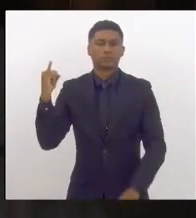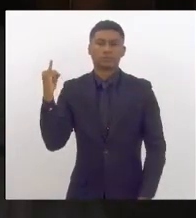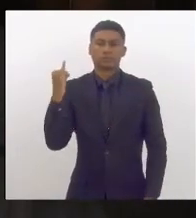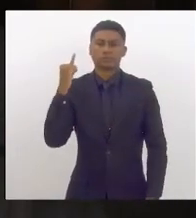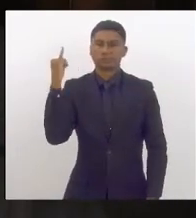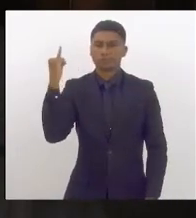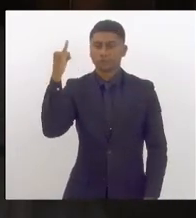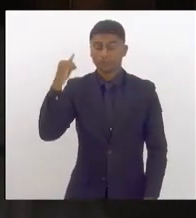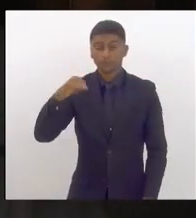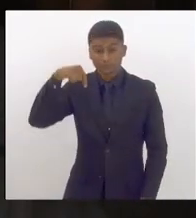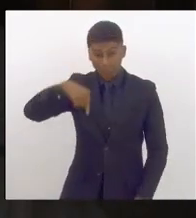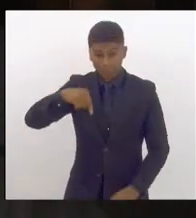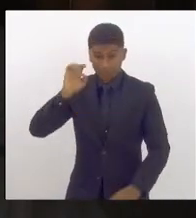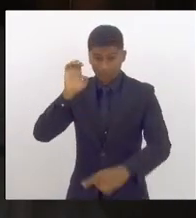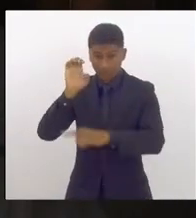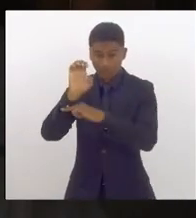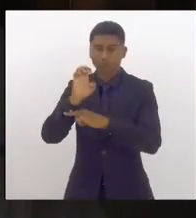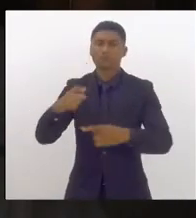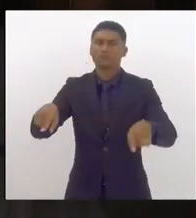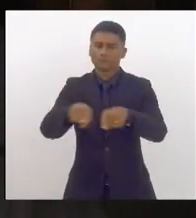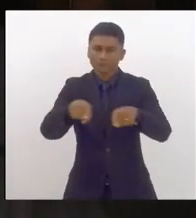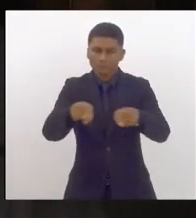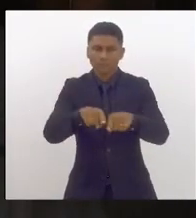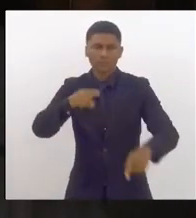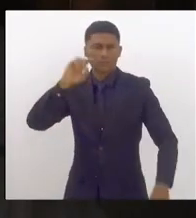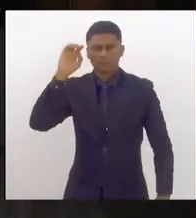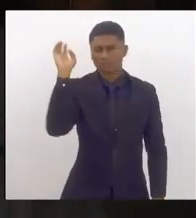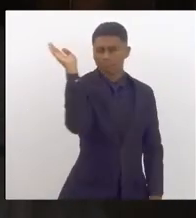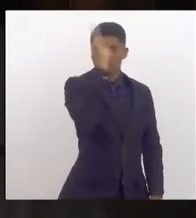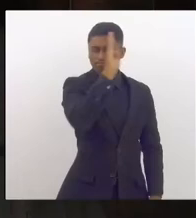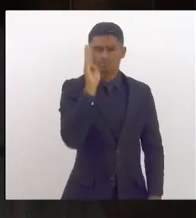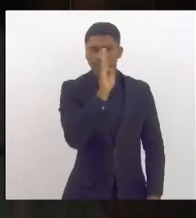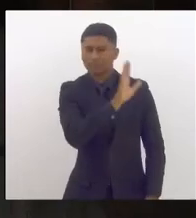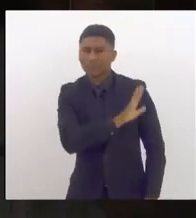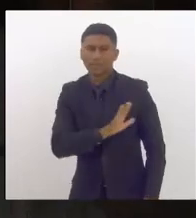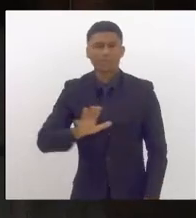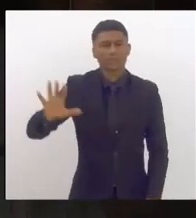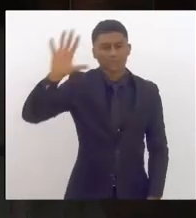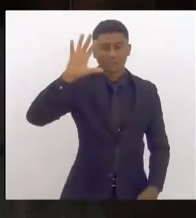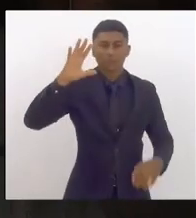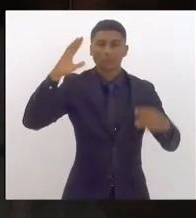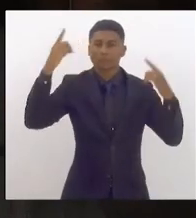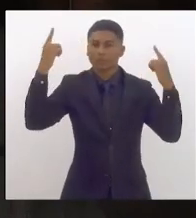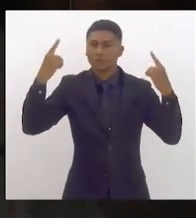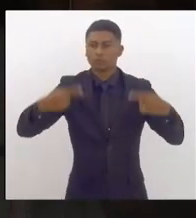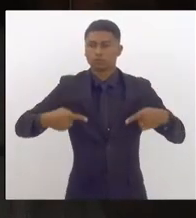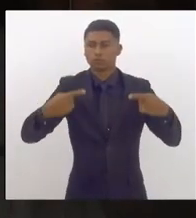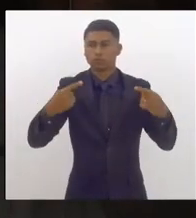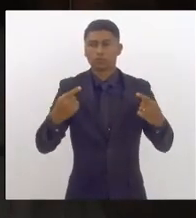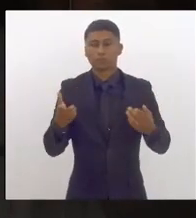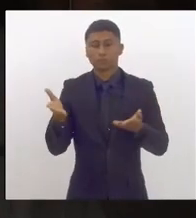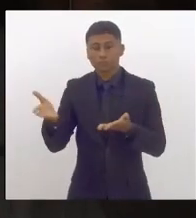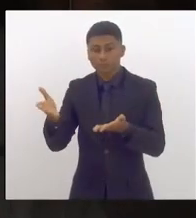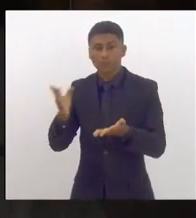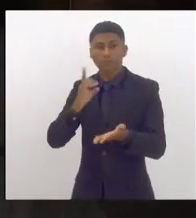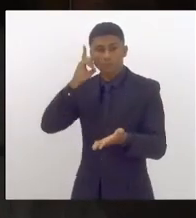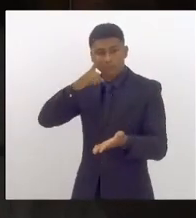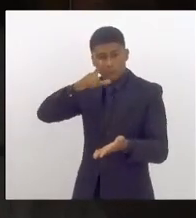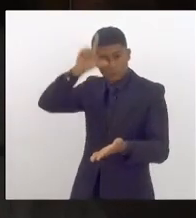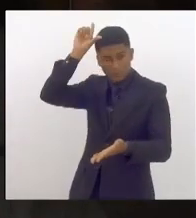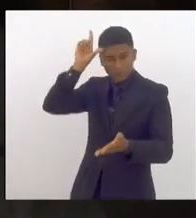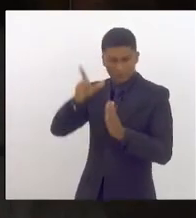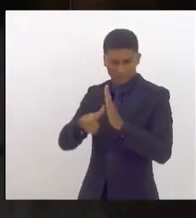e também escala Nacional permanecem como grande desafio Deputado Luiz Paulo que acontecer de hoje na